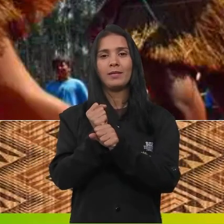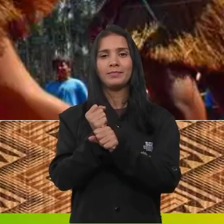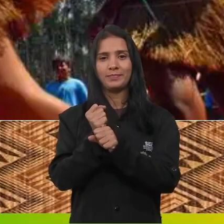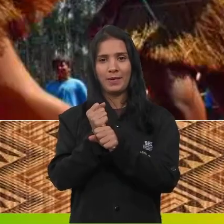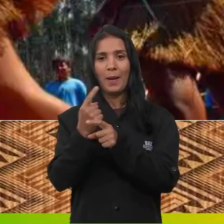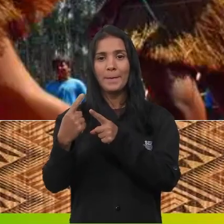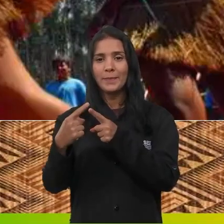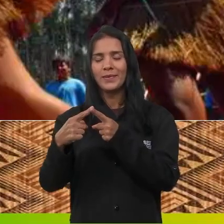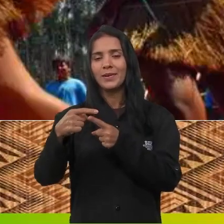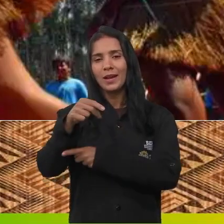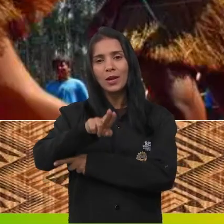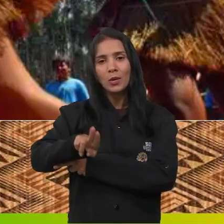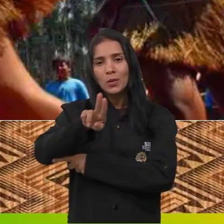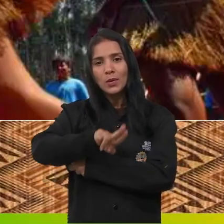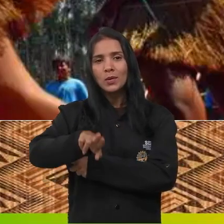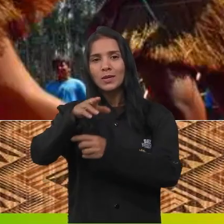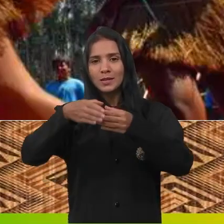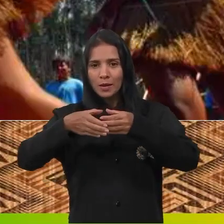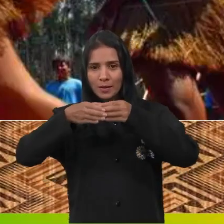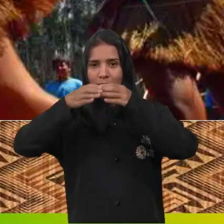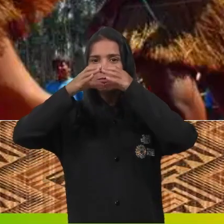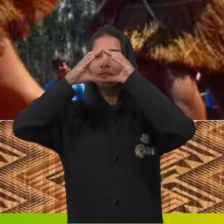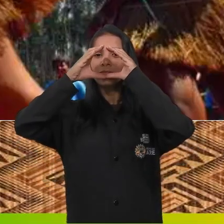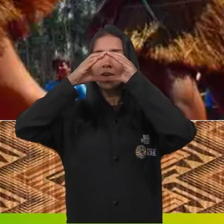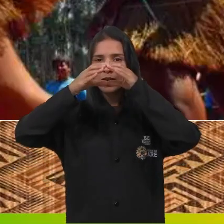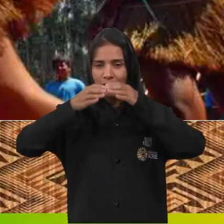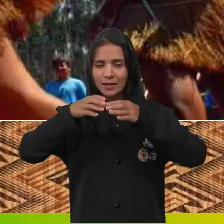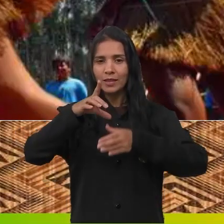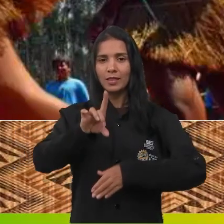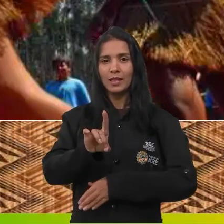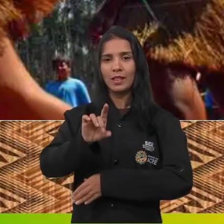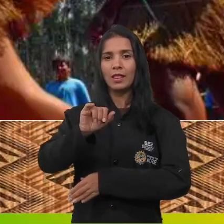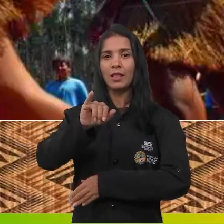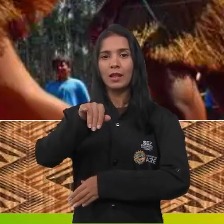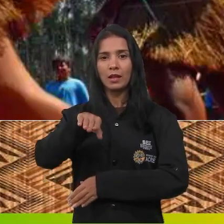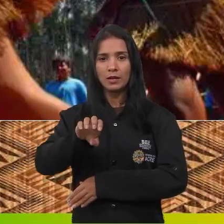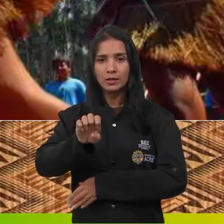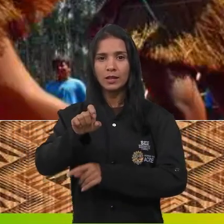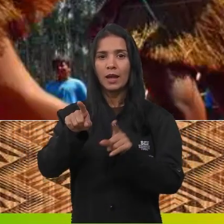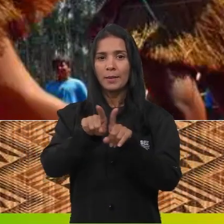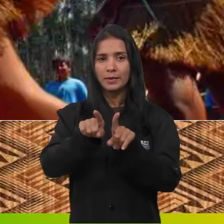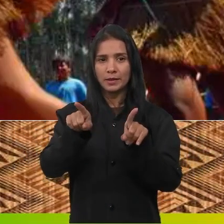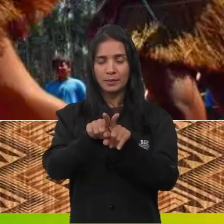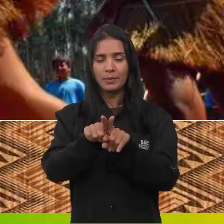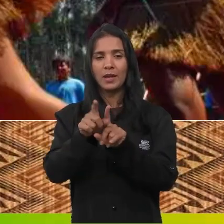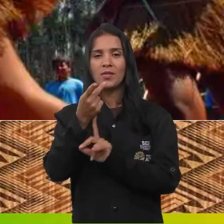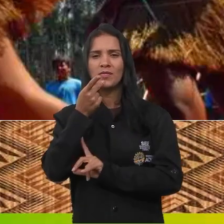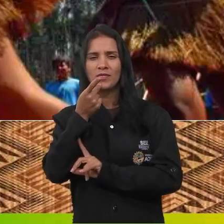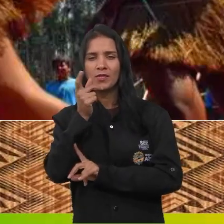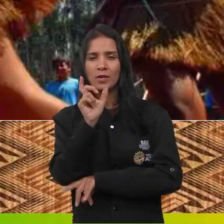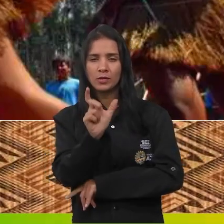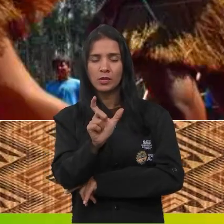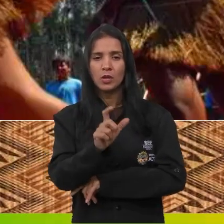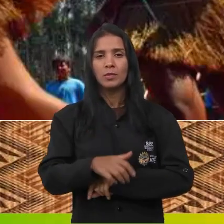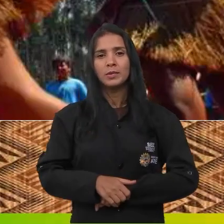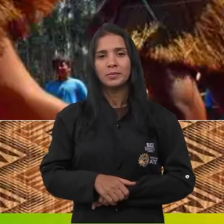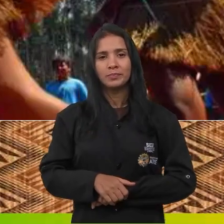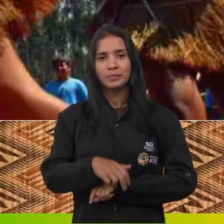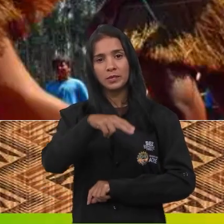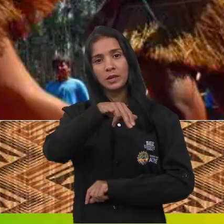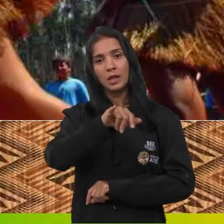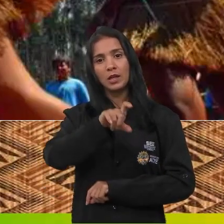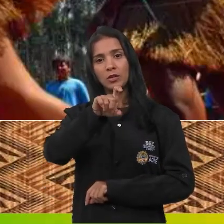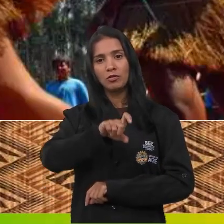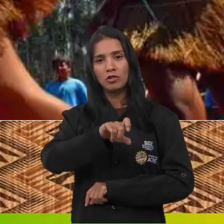da ayahuasca, que utiliza essa planta chamada de Nixpai, eu acredito que é assim que seja a pronúncia, ela